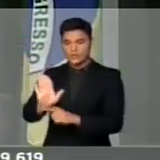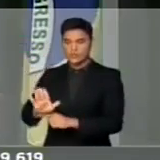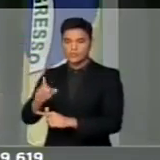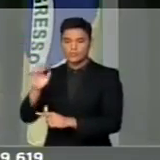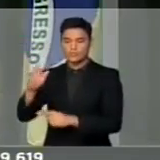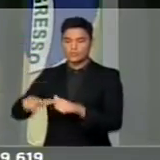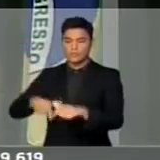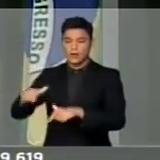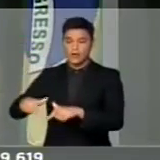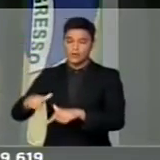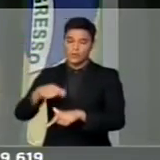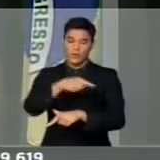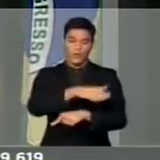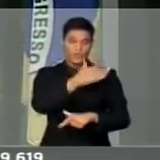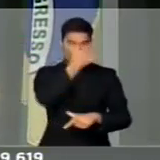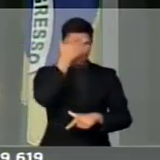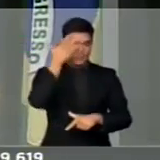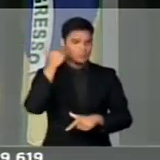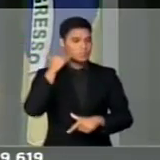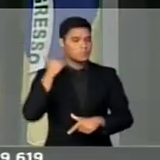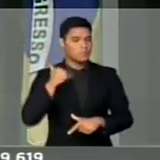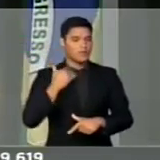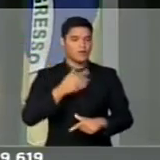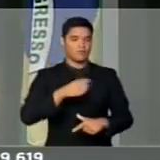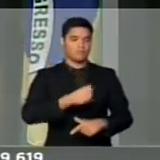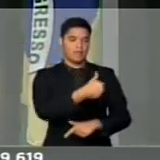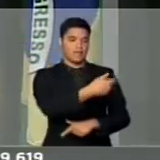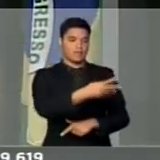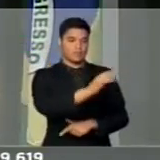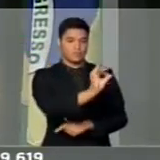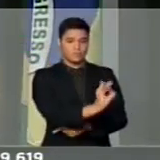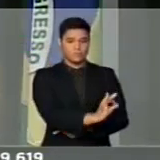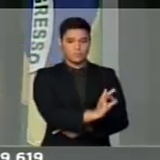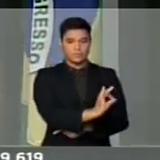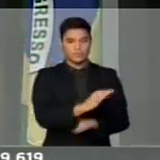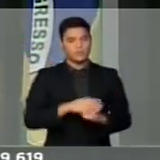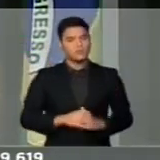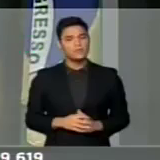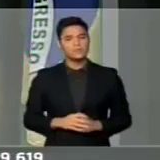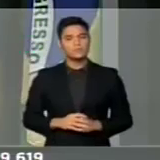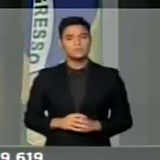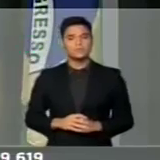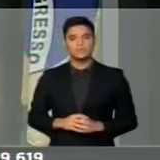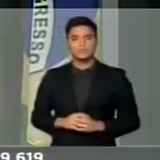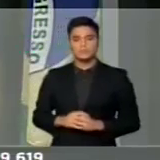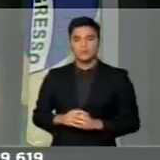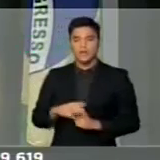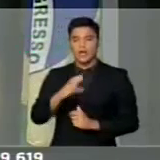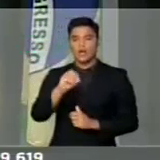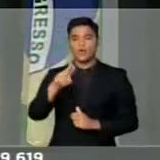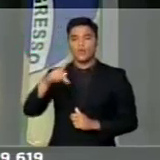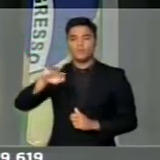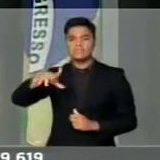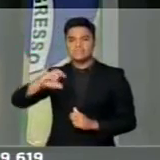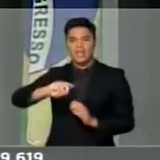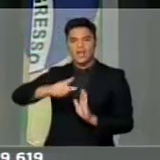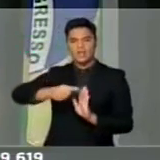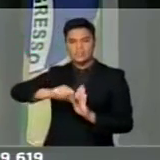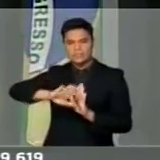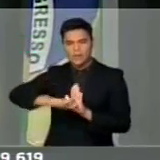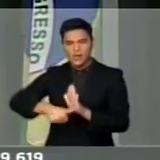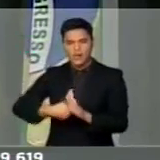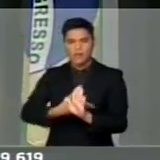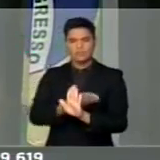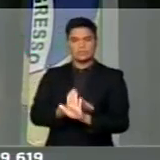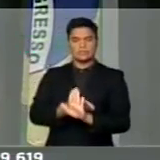Eu quero dizer bem claro, a corrupção destruiu a Petrobras, uma das maiores